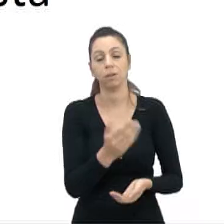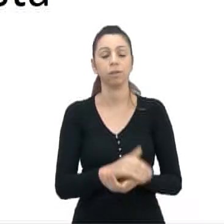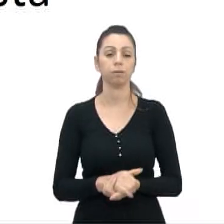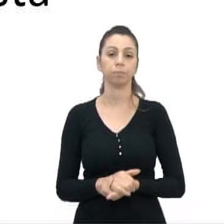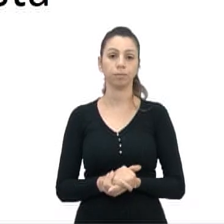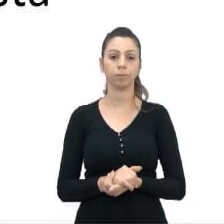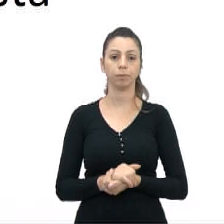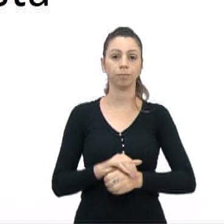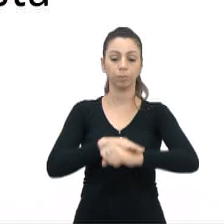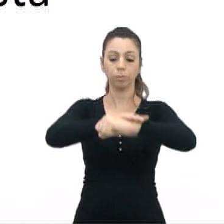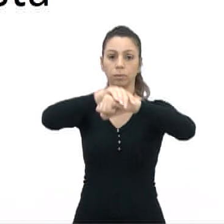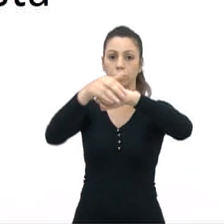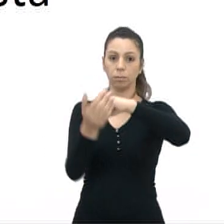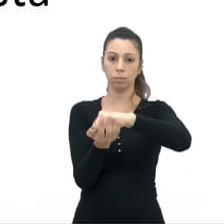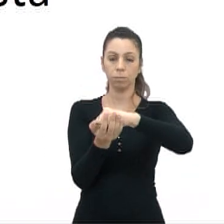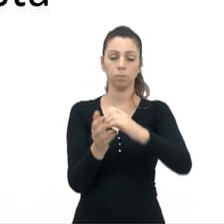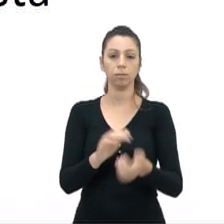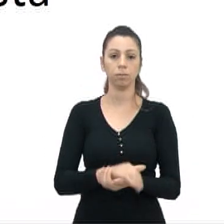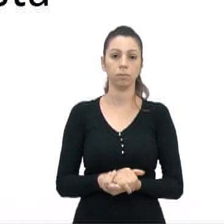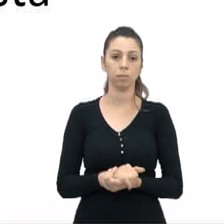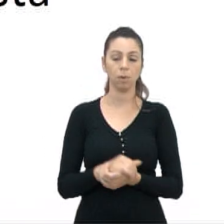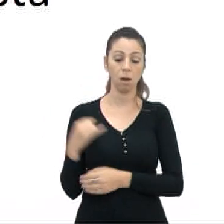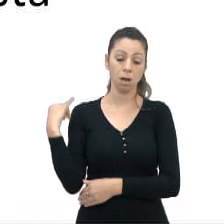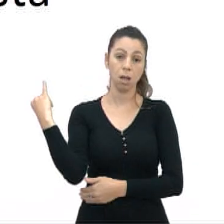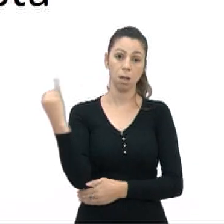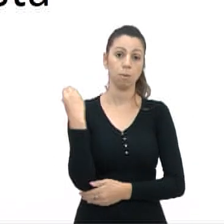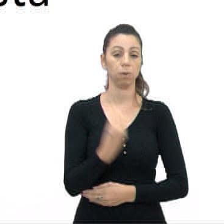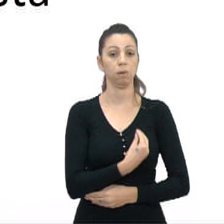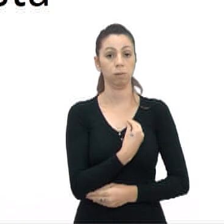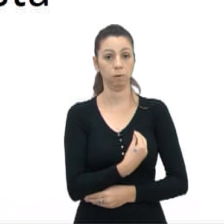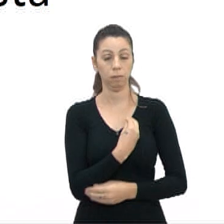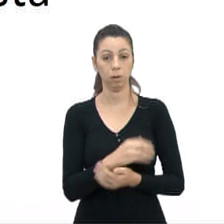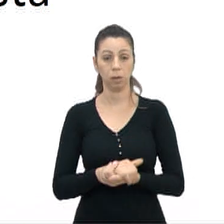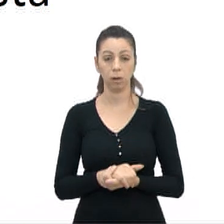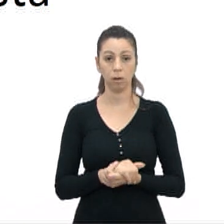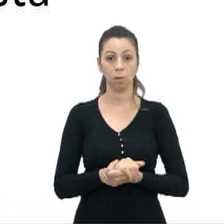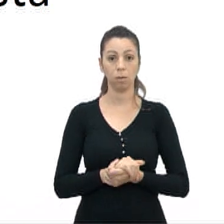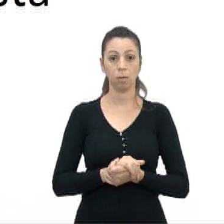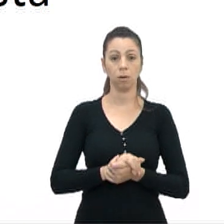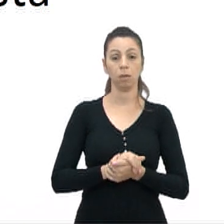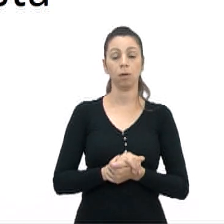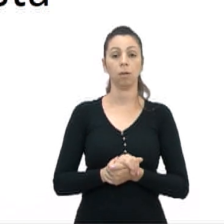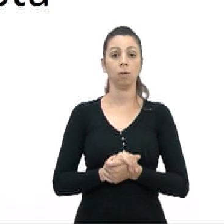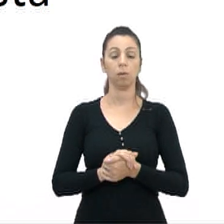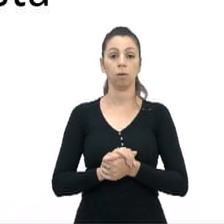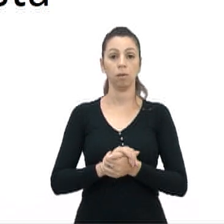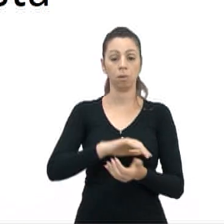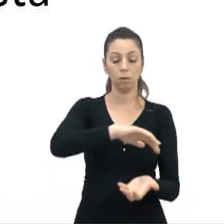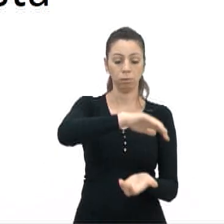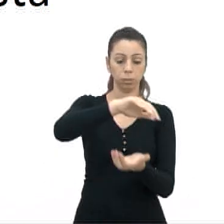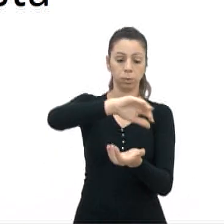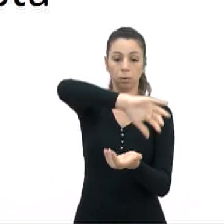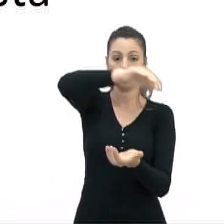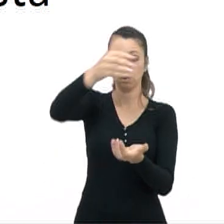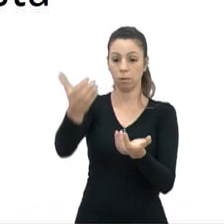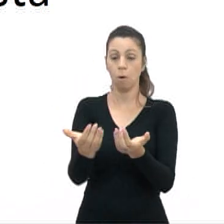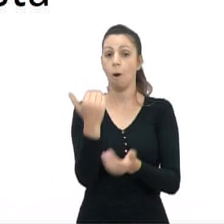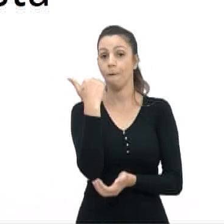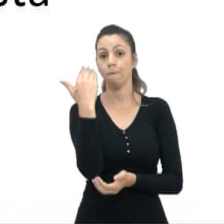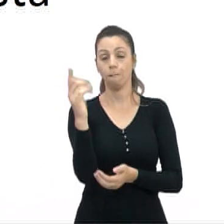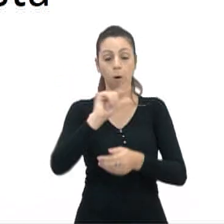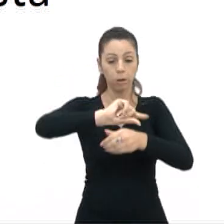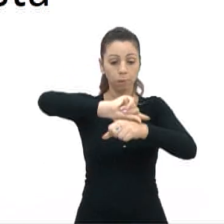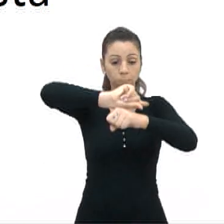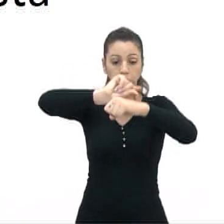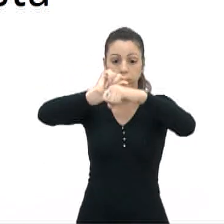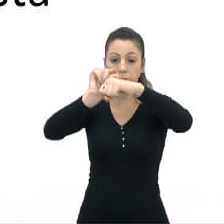Crosta terrestre, importante para os seres vivos, camada externa e a mais fina, formada